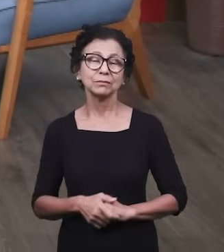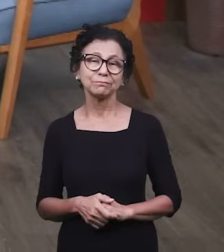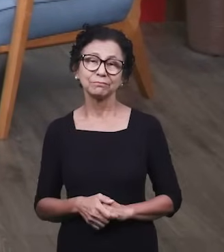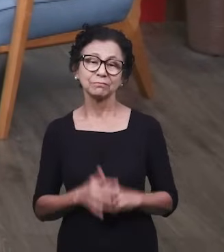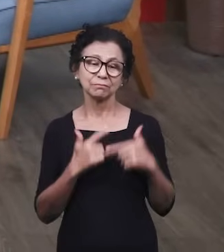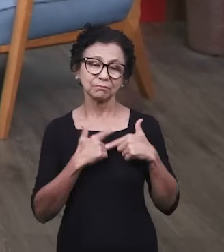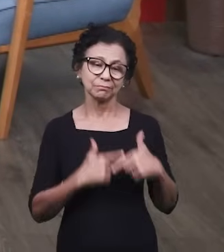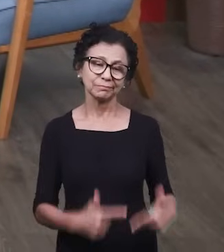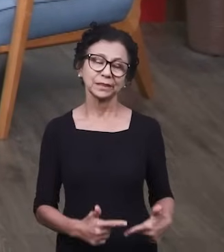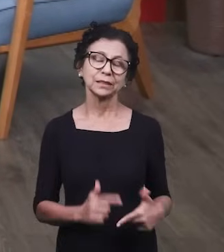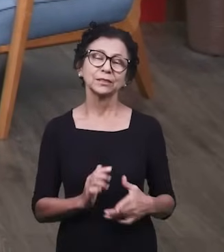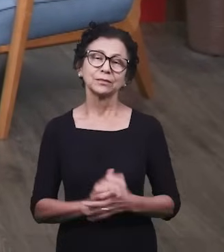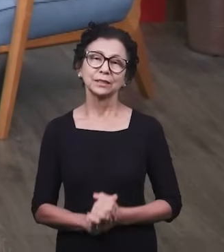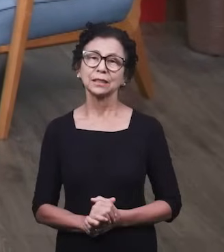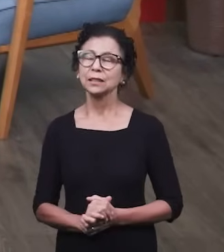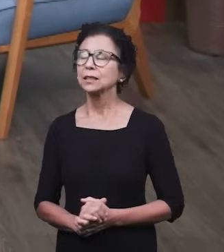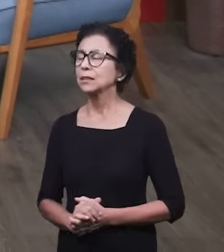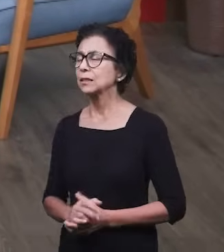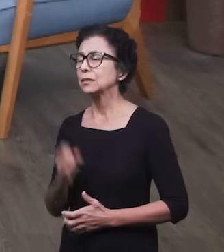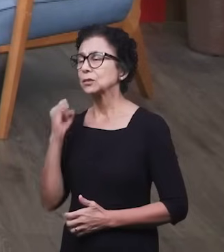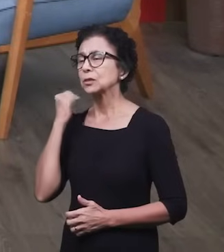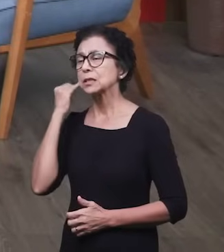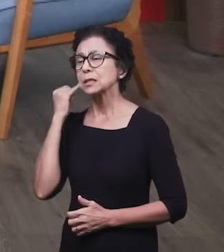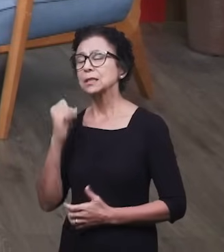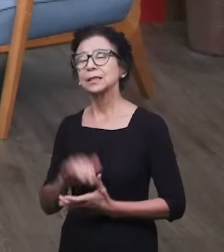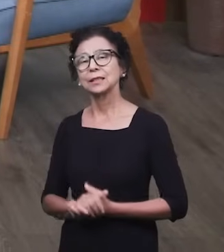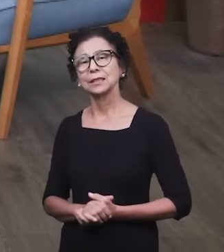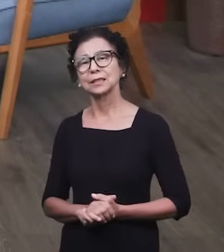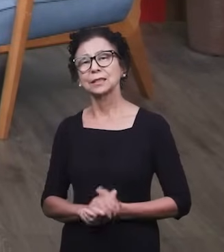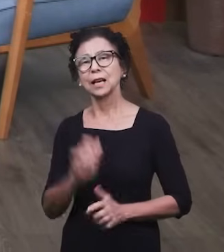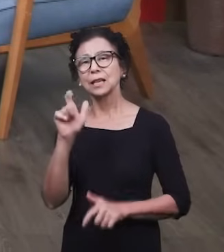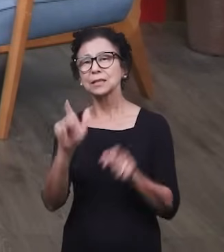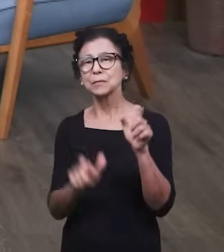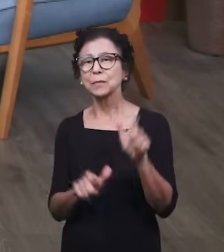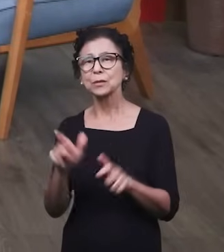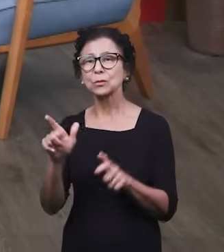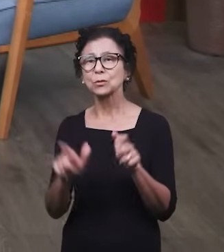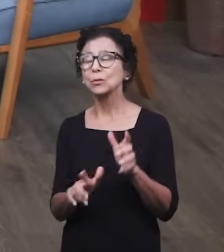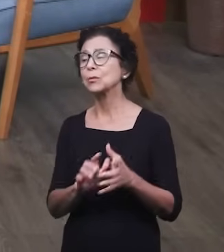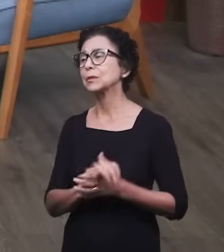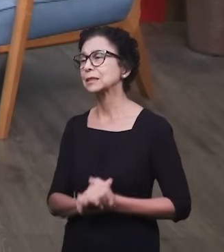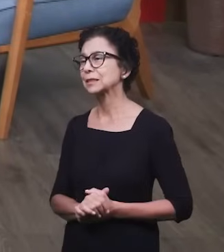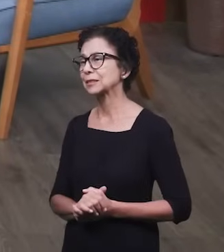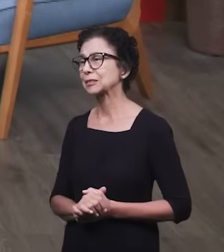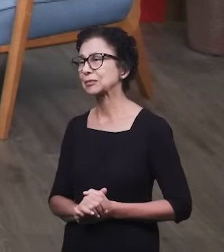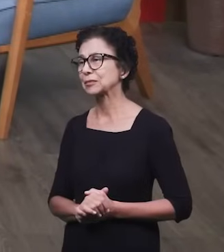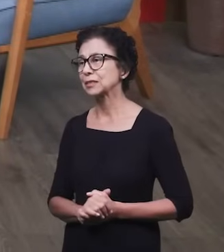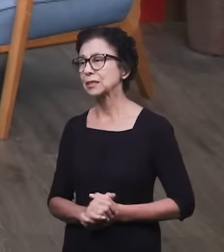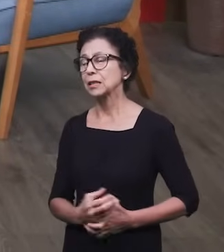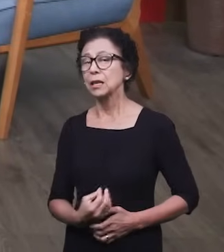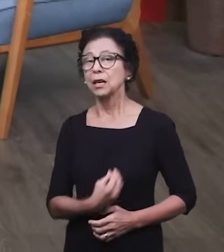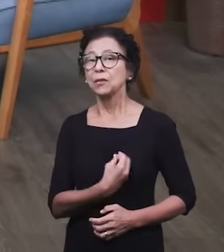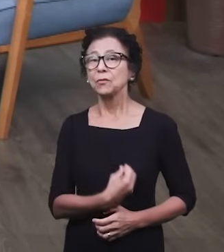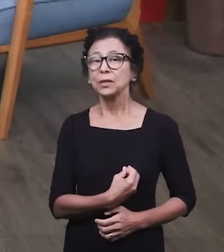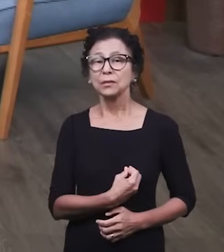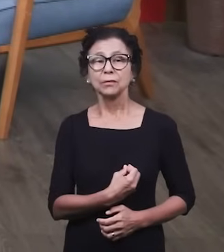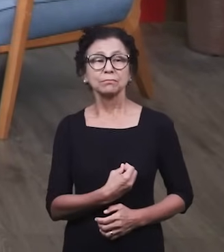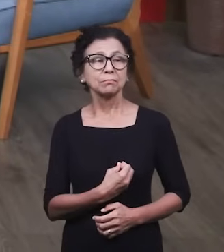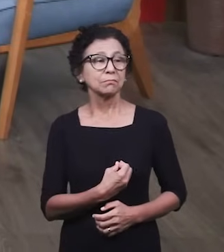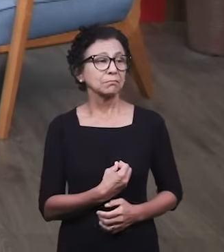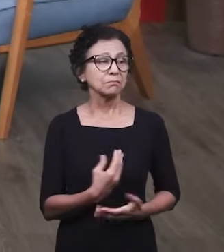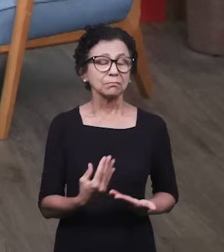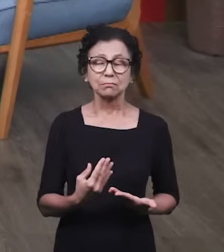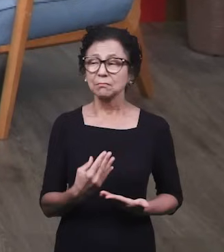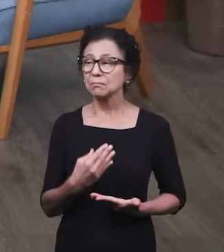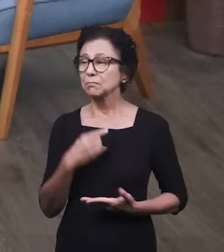tem rumo, direção. Quantas pessoas, Josias, estão vivendo, salteando, não sabem onde